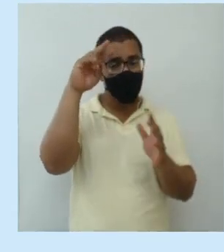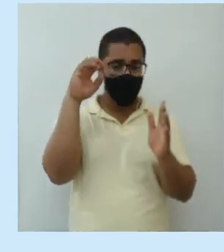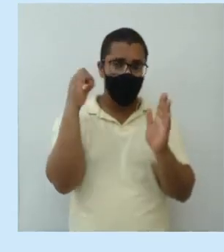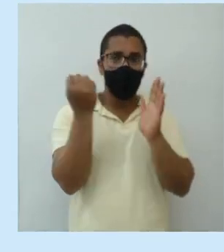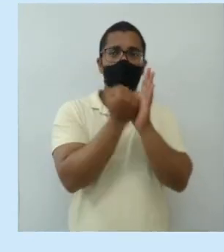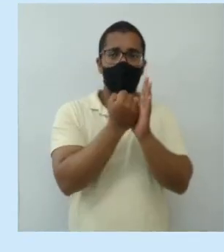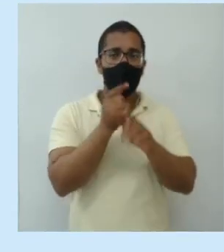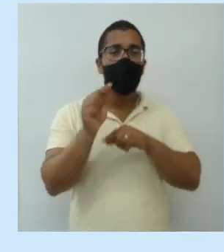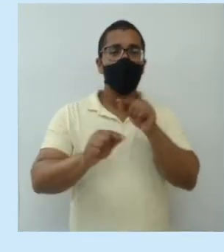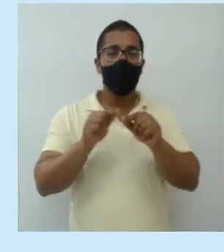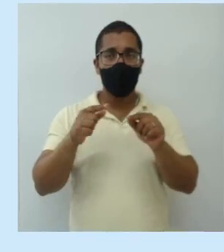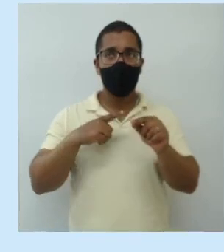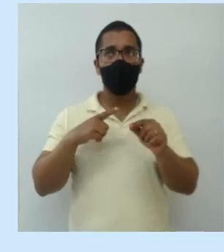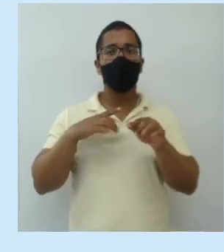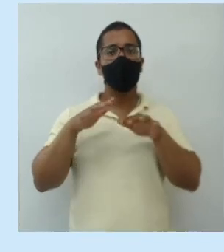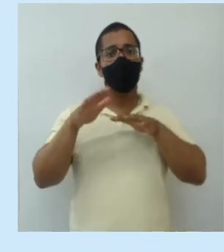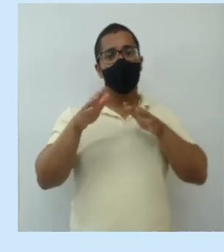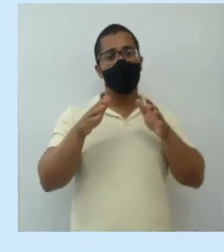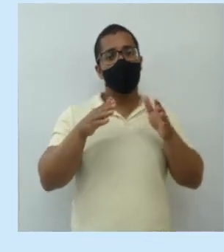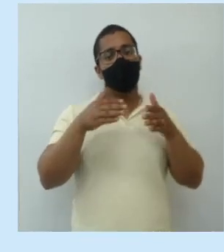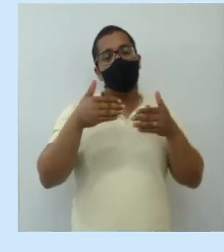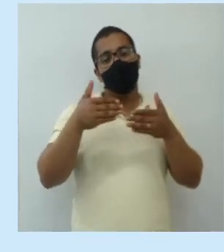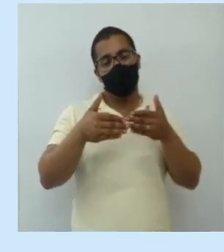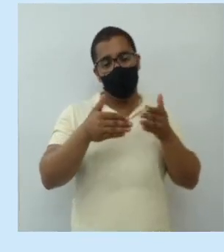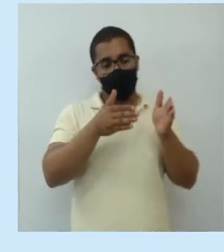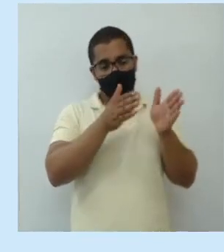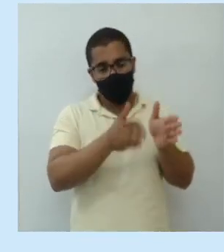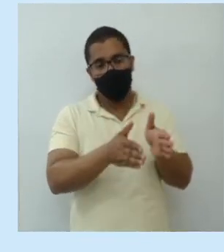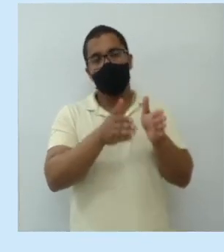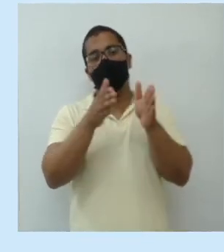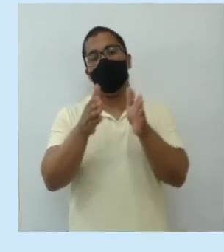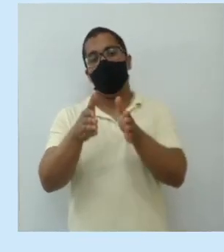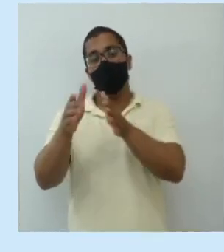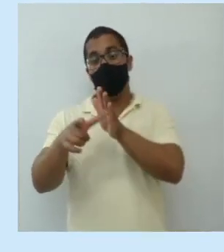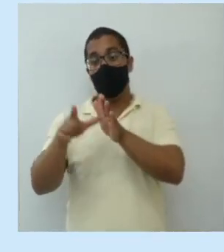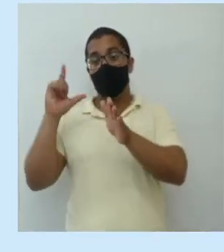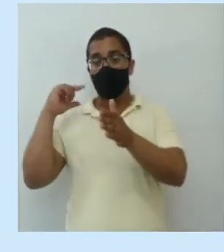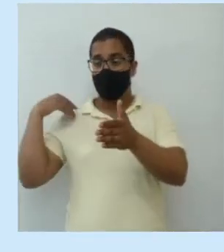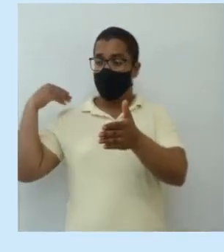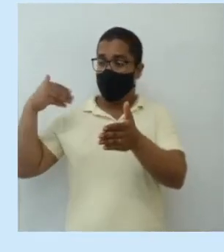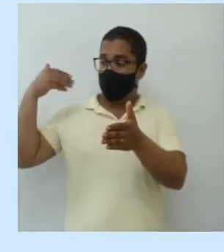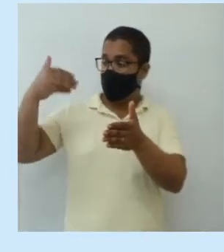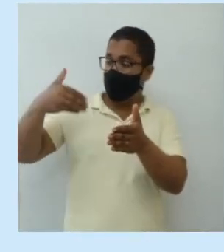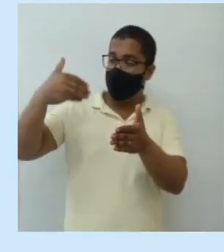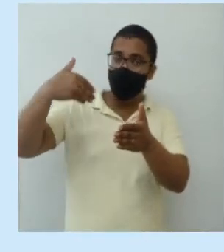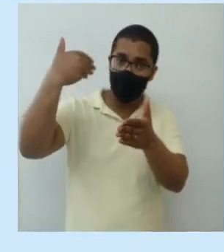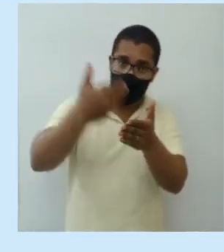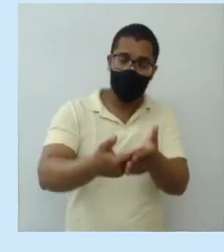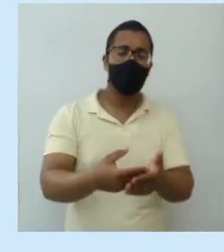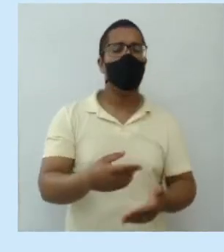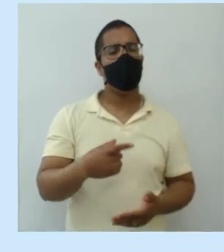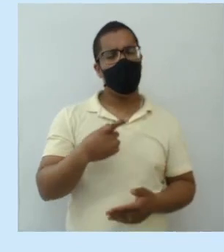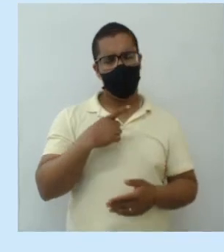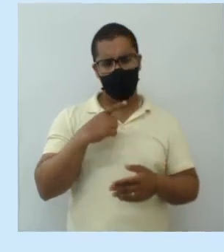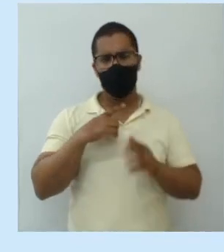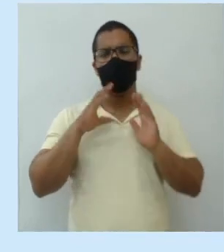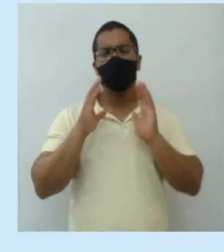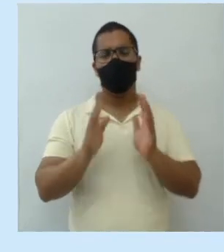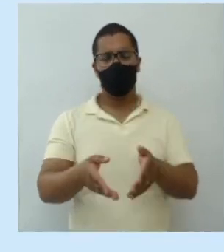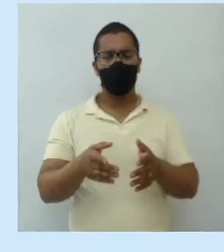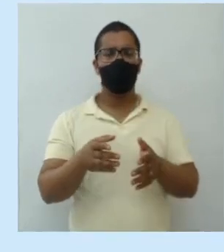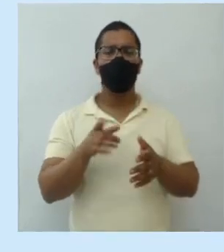no qual ele tem toda uma organização vinda historicamente, que vem historicamente